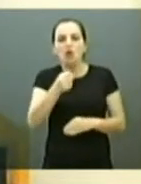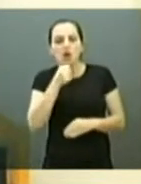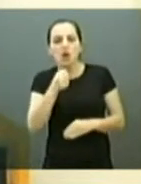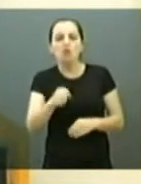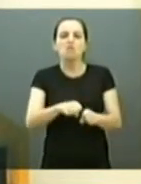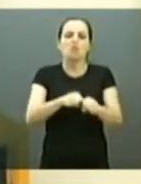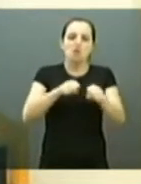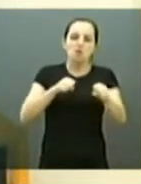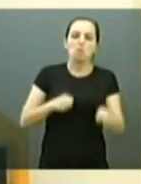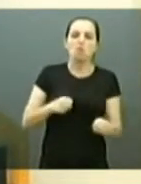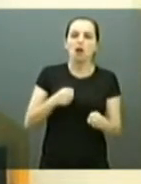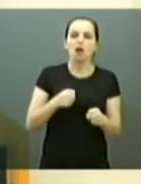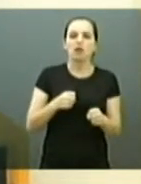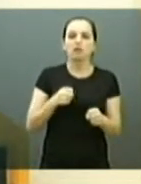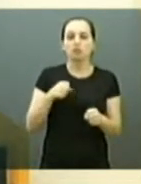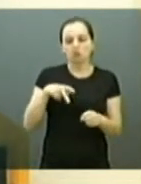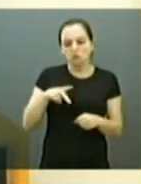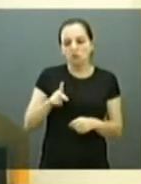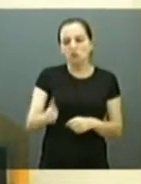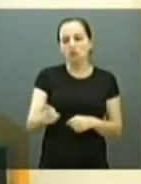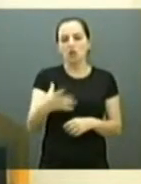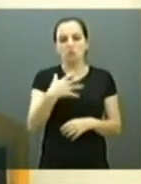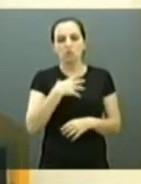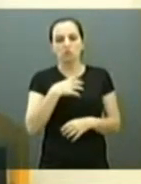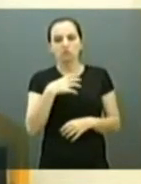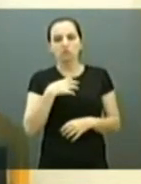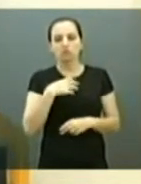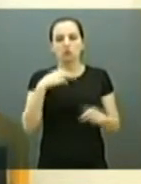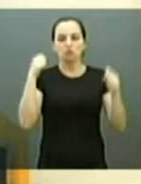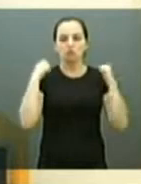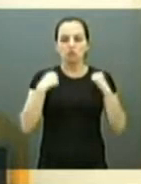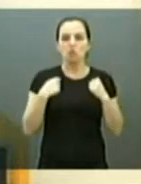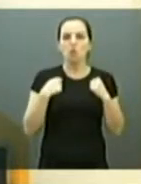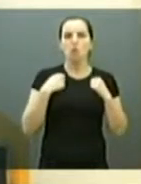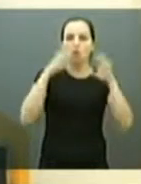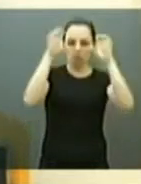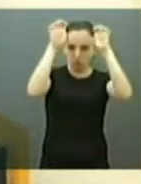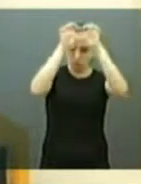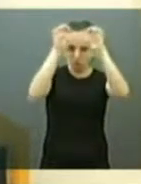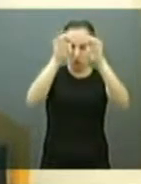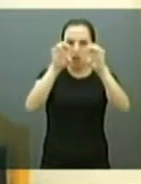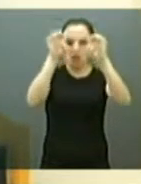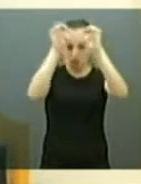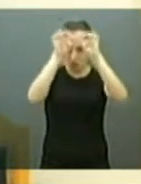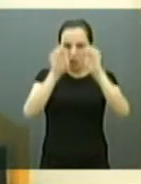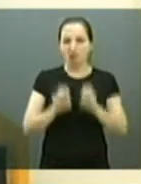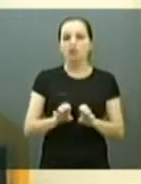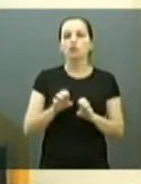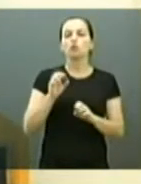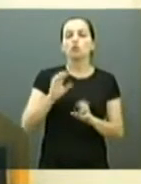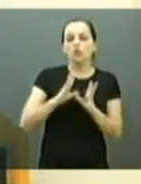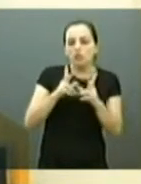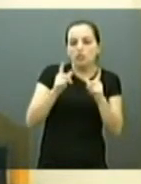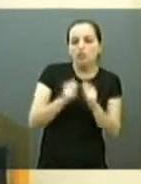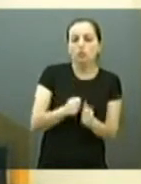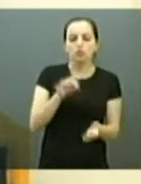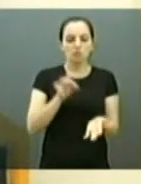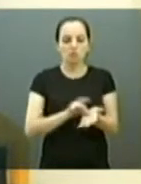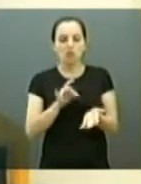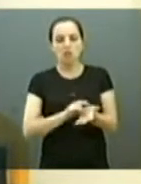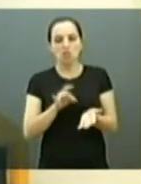qualificados, sempre teve um comportamento ético, e tudo que sai no Imparcial é considerado verdade por quem o